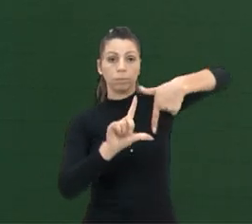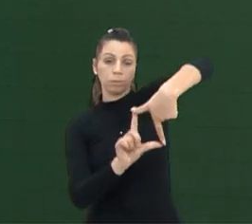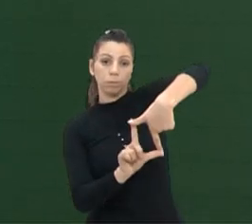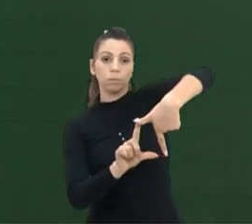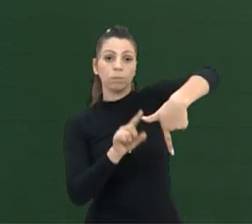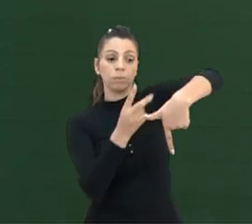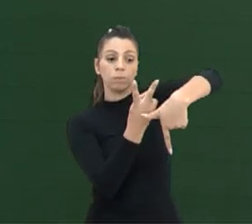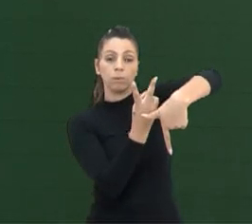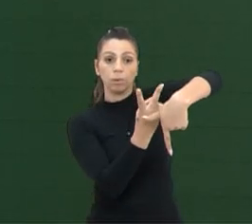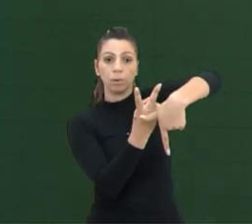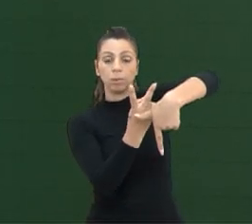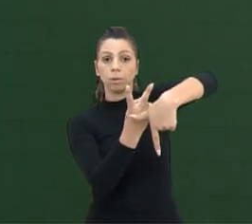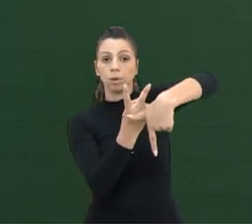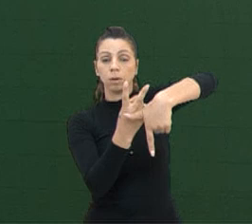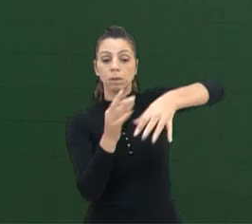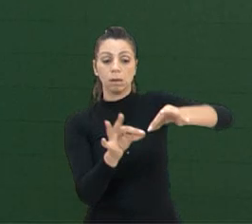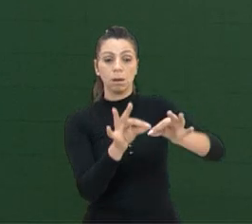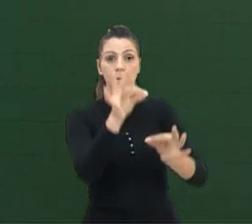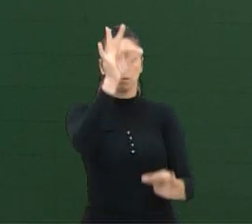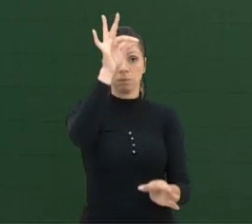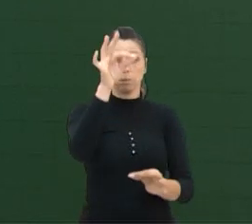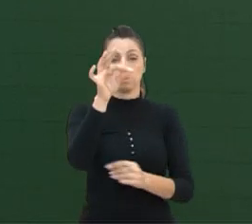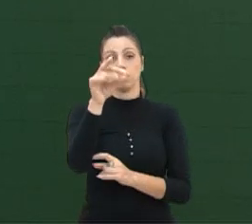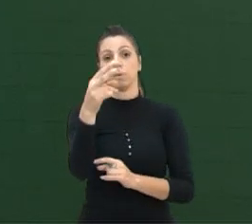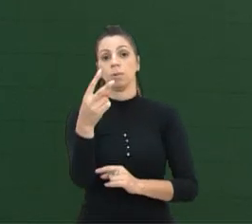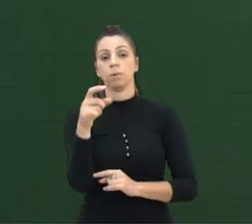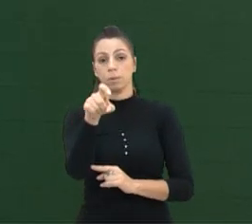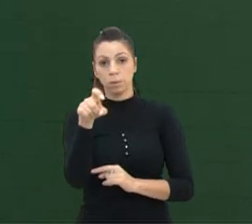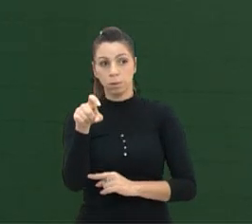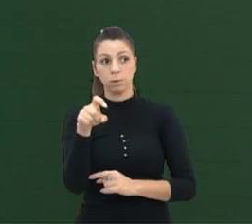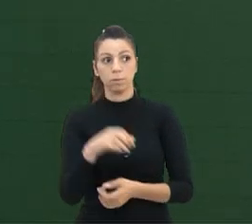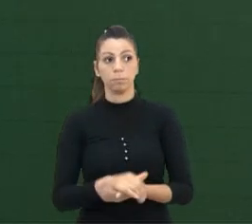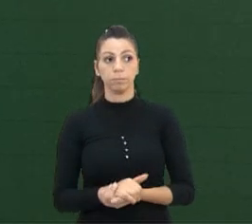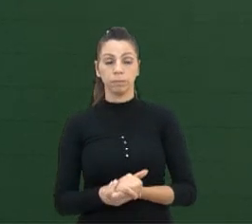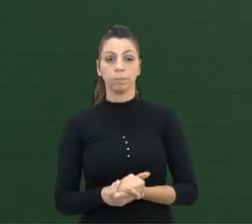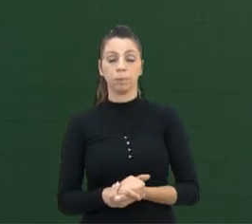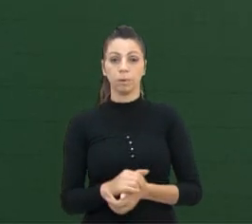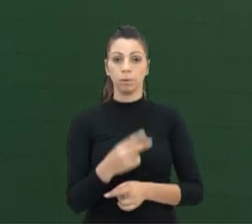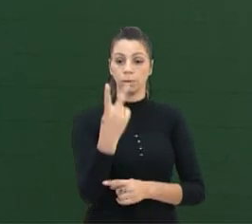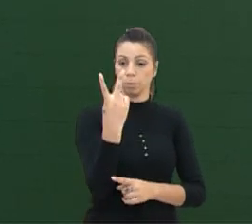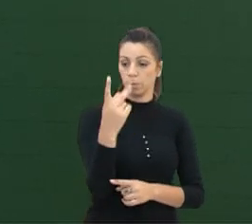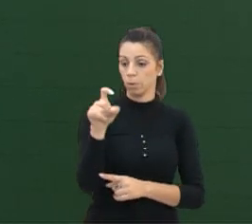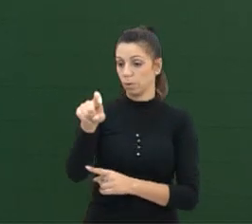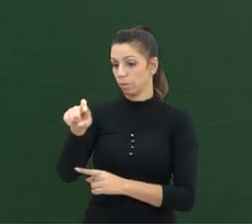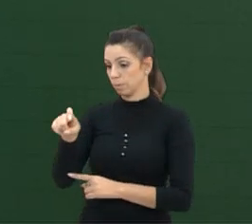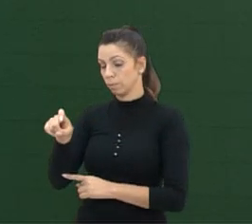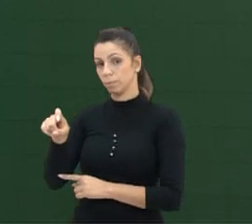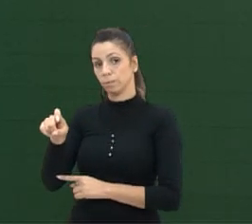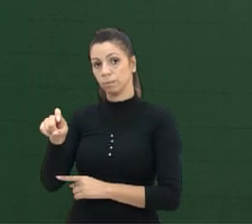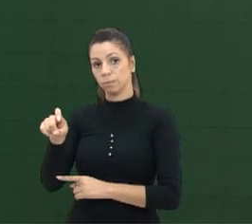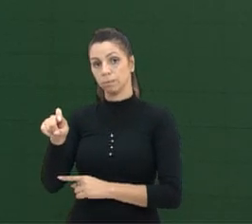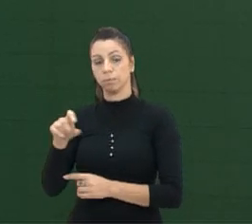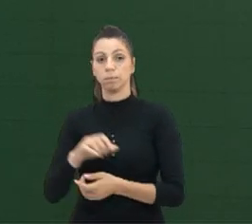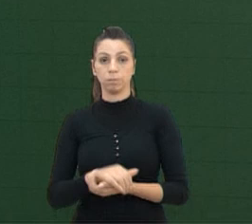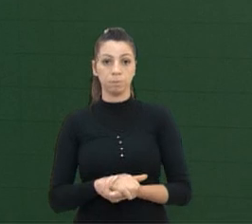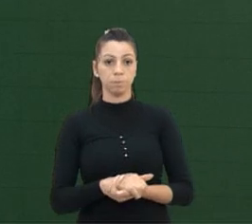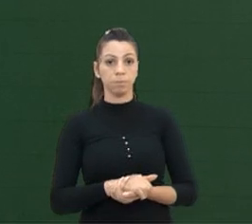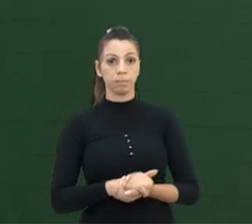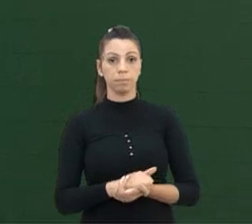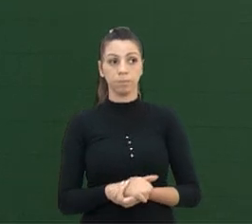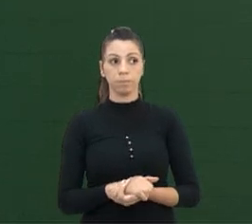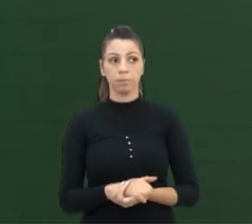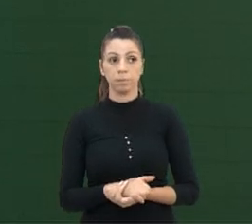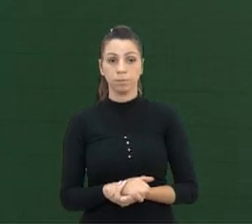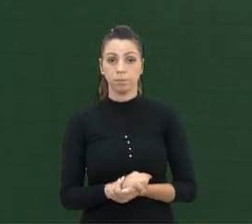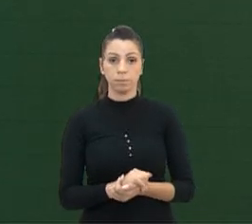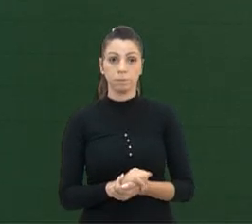largura é x. Área de retângulo, comprimento vezes largura, duas vezes x. Então, o meu 2x vai ser esse retângulo aqui.